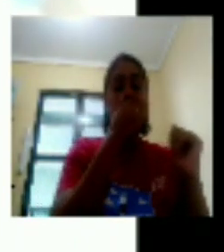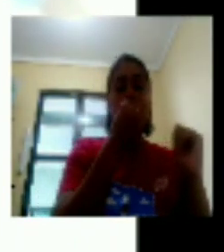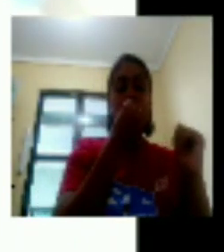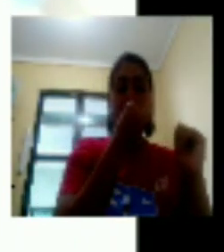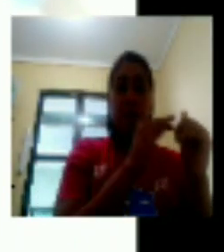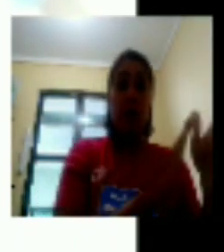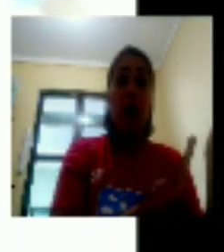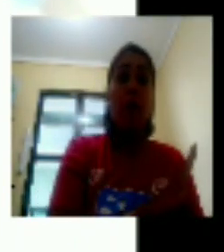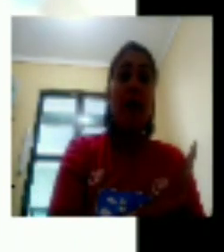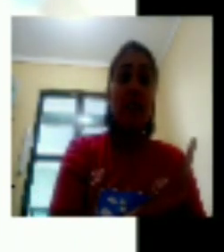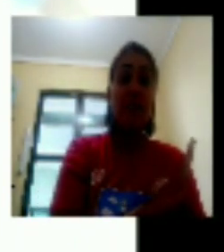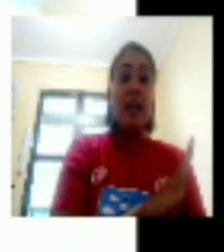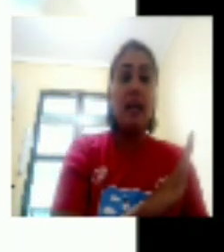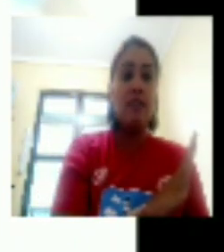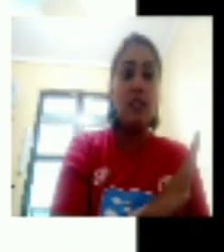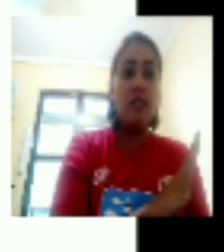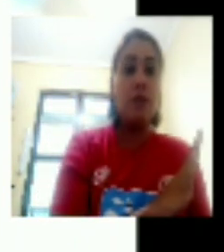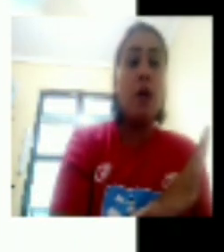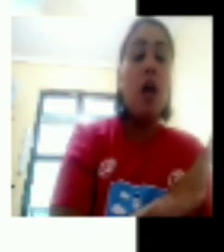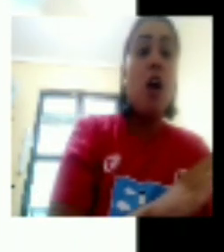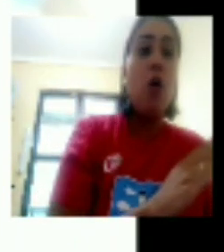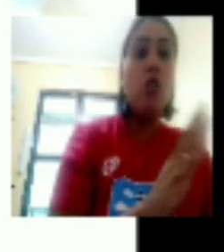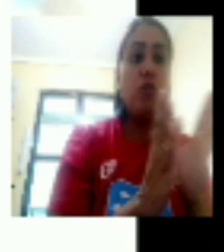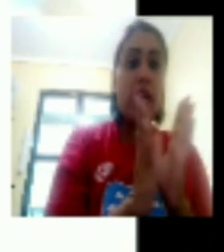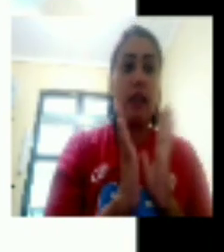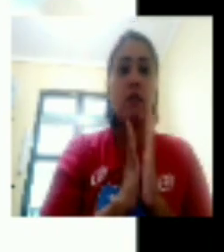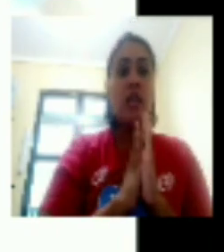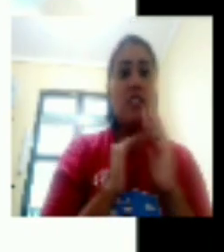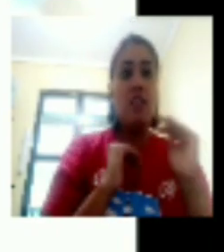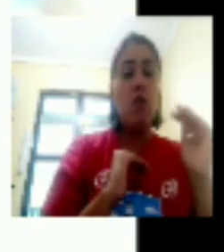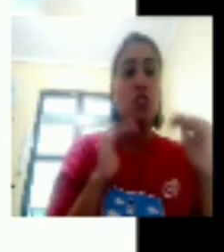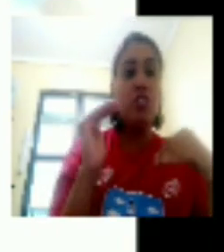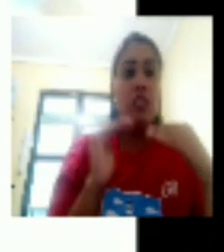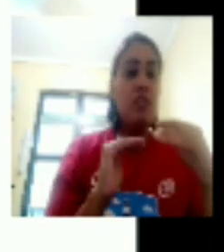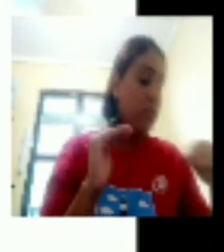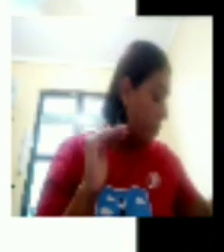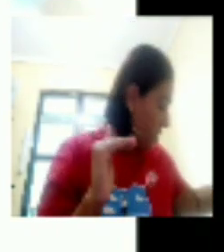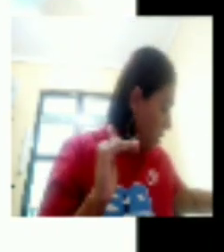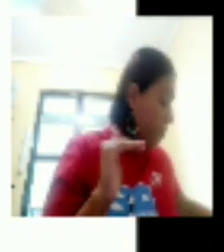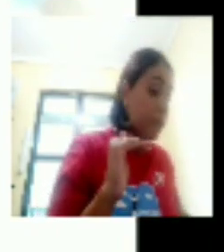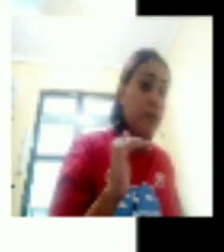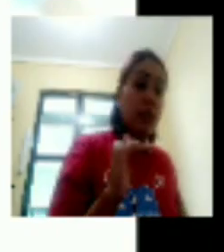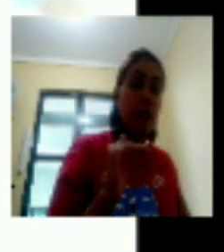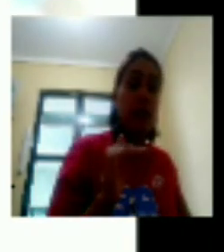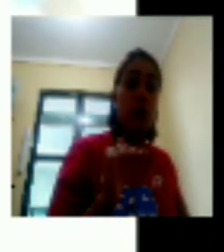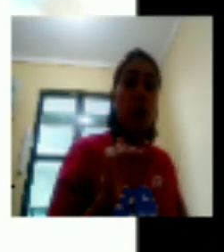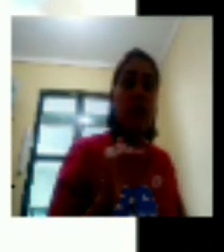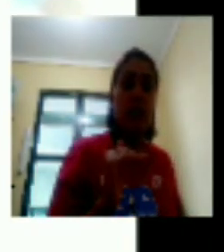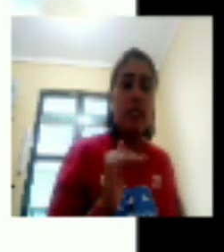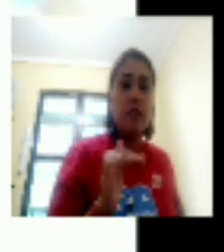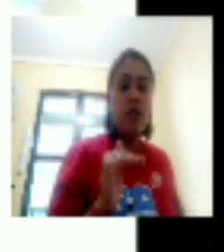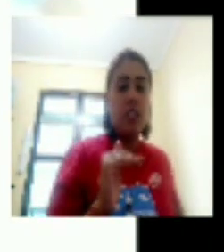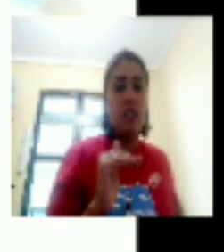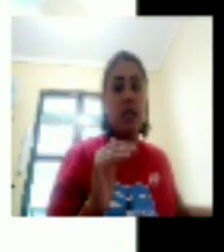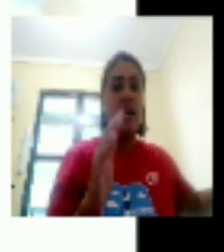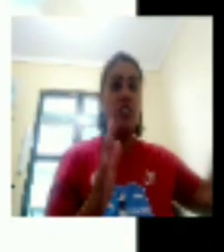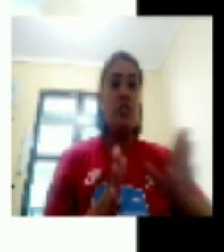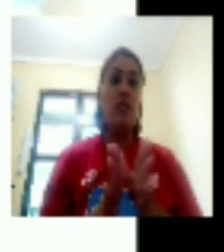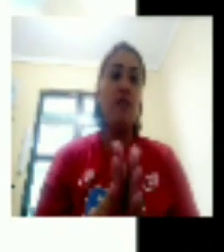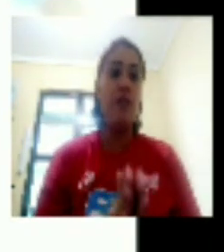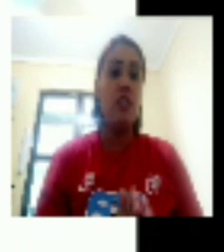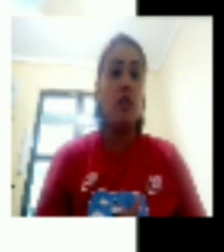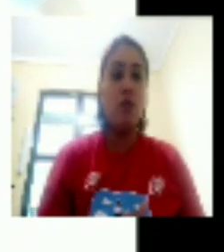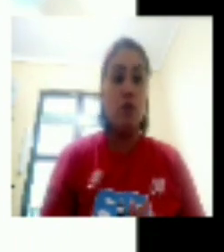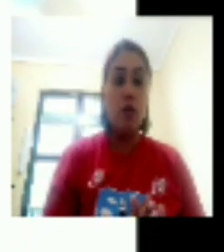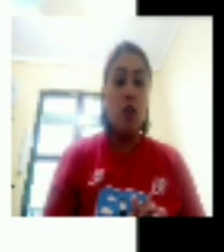Hoje, é diferente isso. Hoje, o que é que acontece? Hoje a gente se divide em 2 categorias. A gente